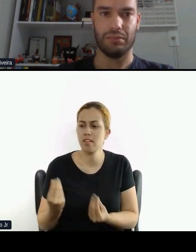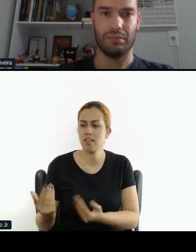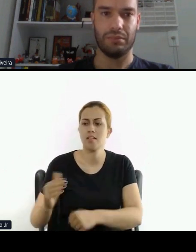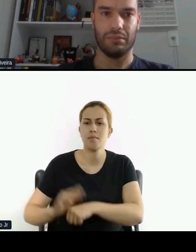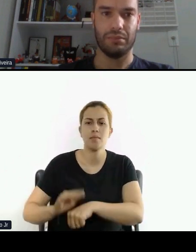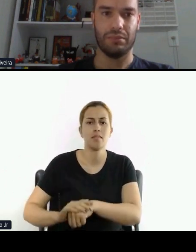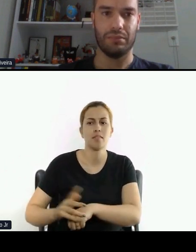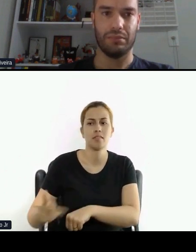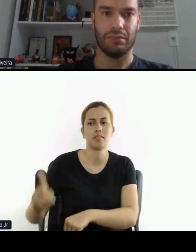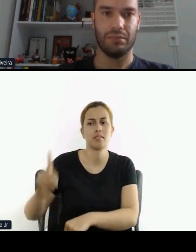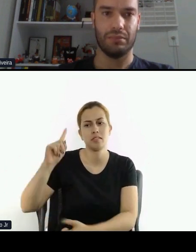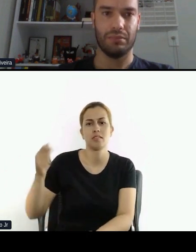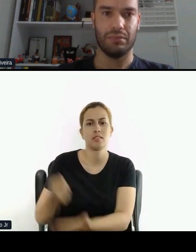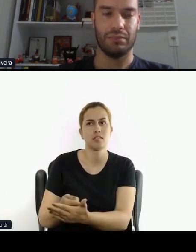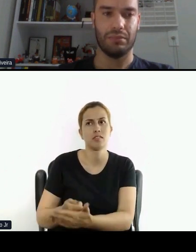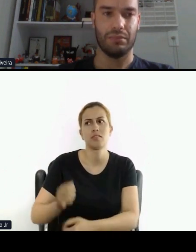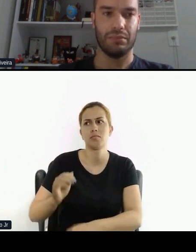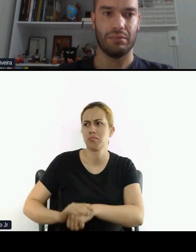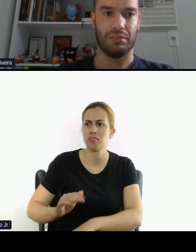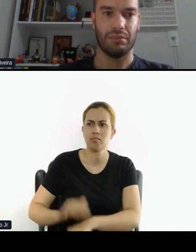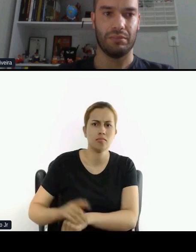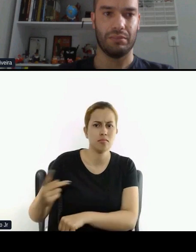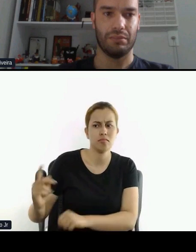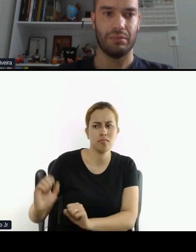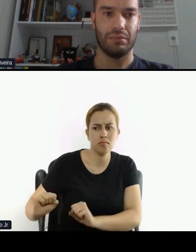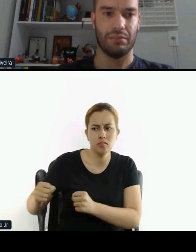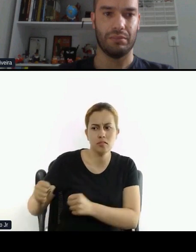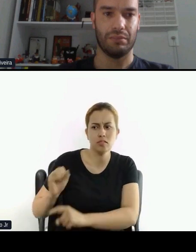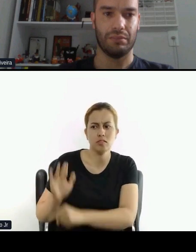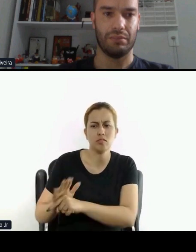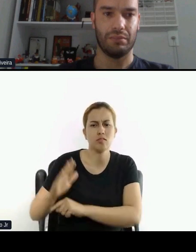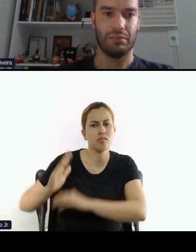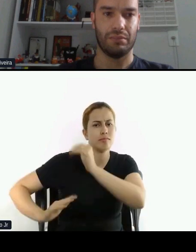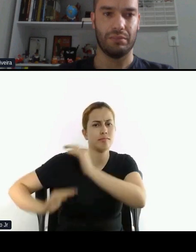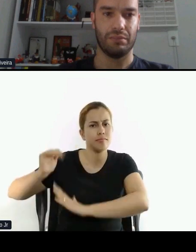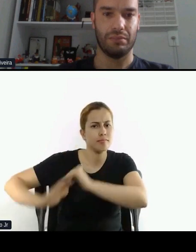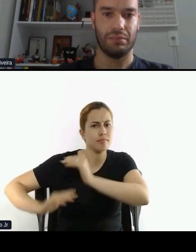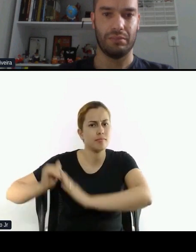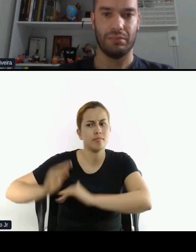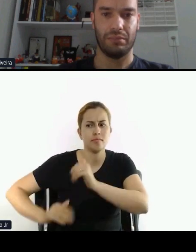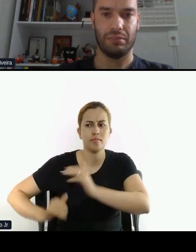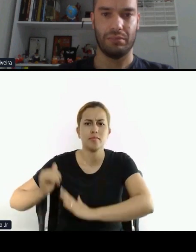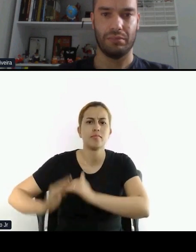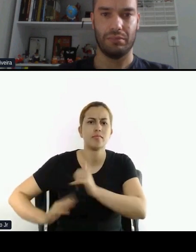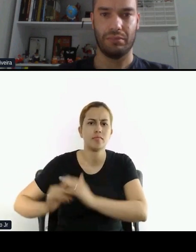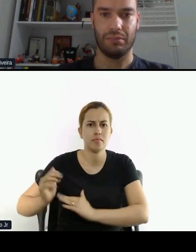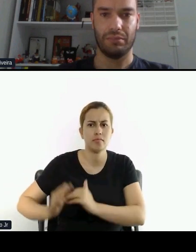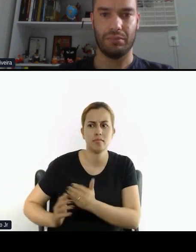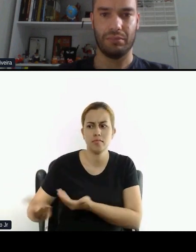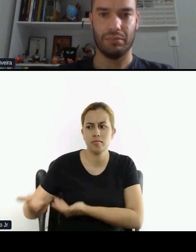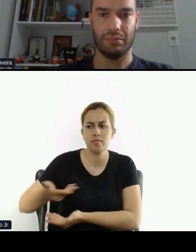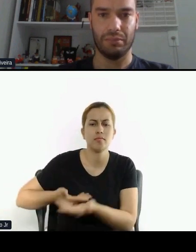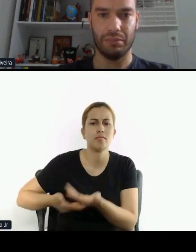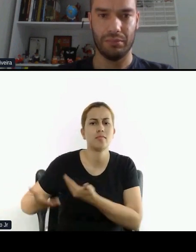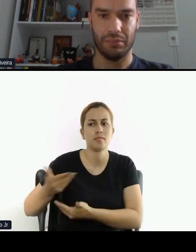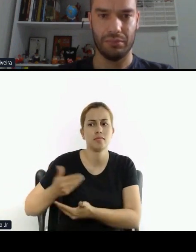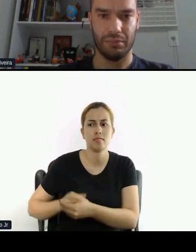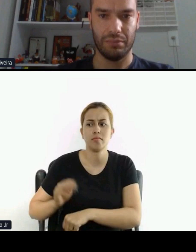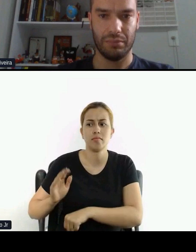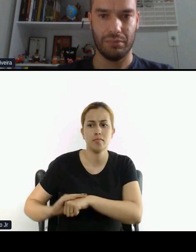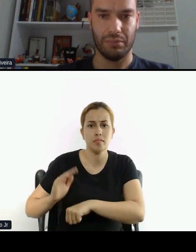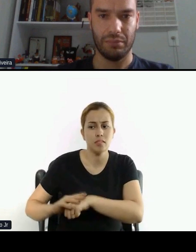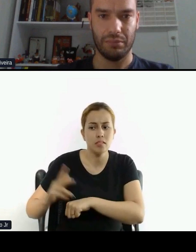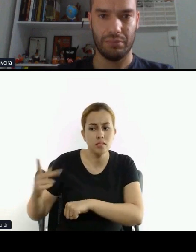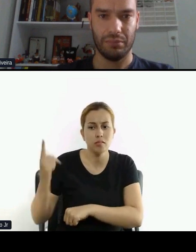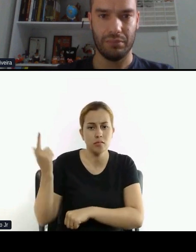Com diferentes tipos de habilidade, limitações, né? E para eles conseguirem acessar as informações. Então,